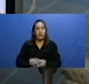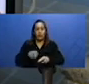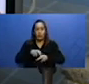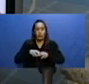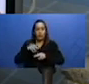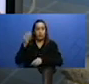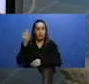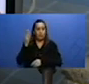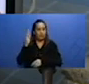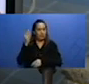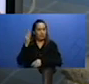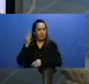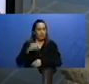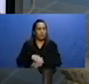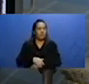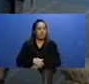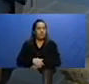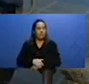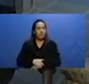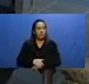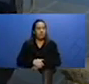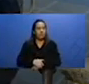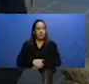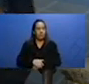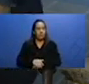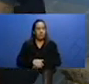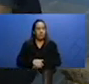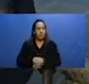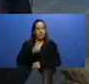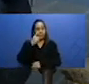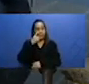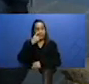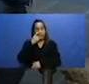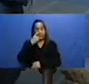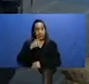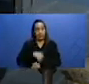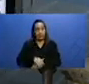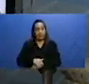é falsa. Vou colocar o F de falso.